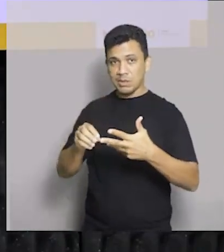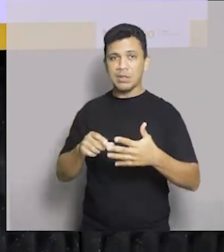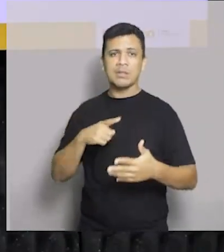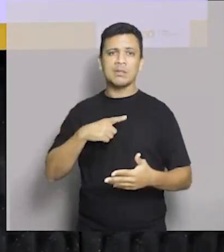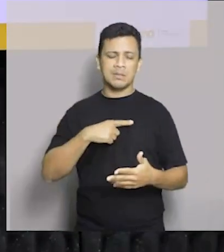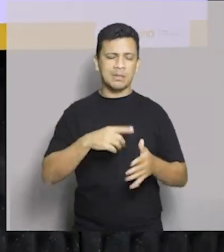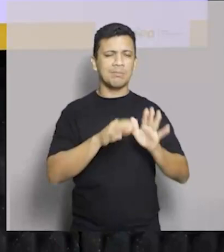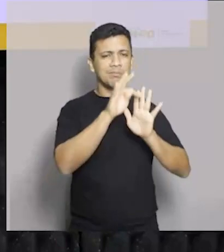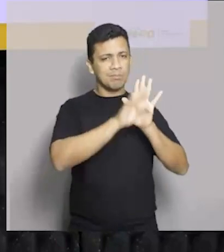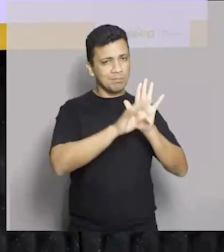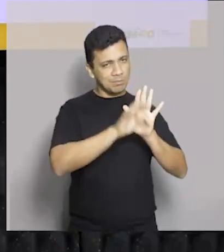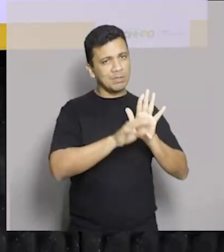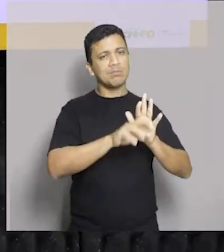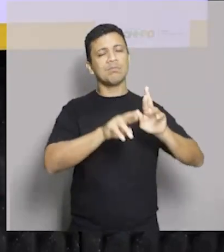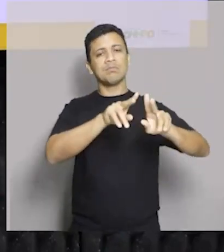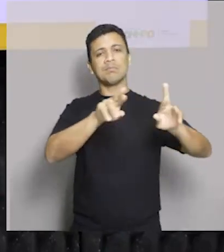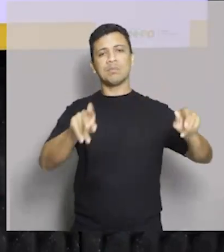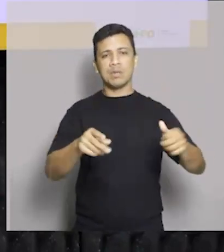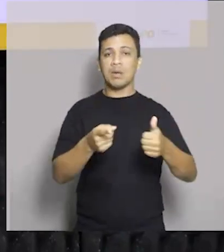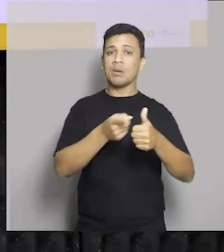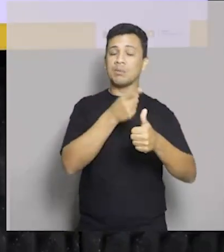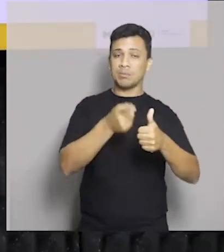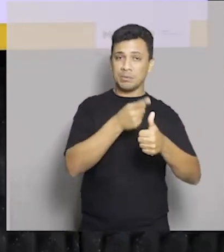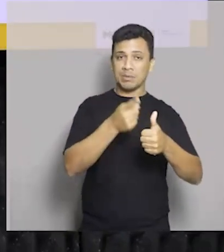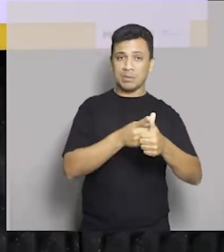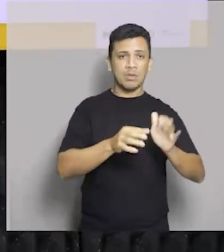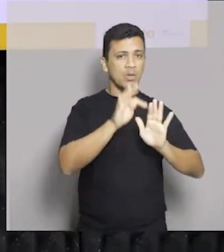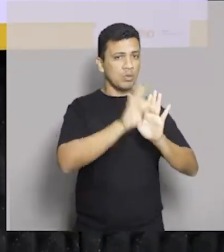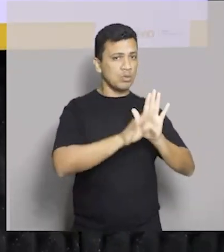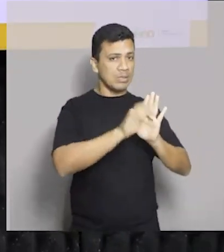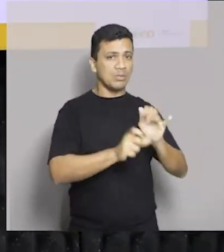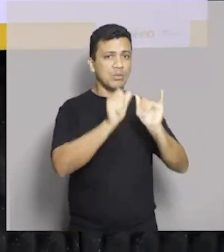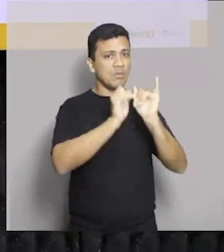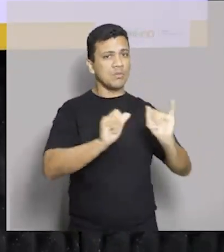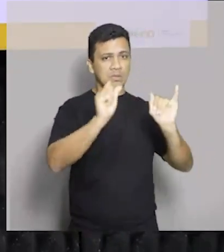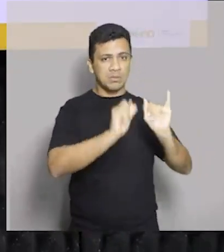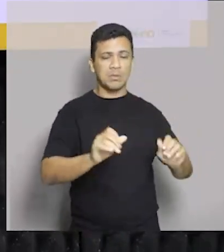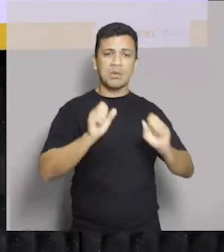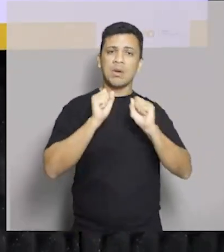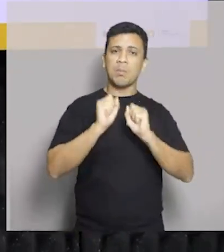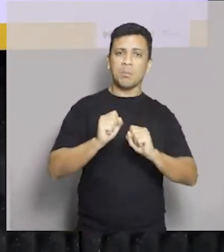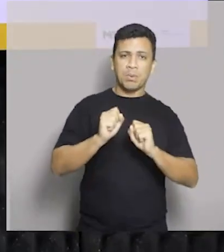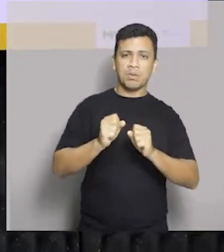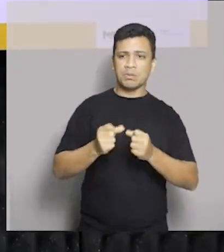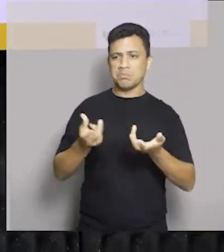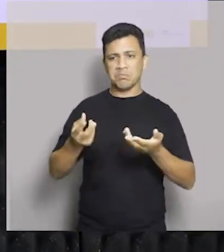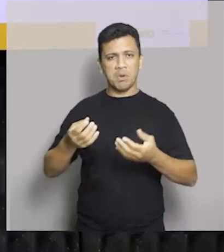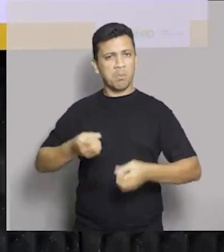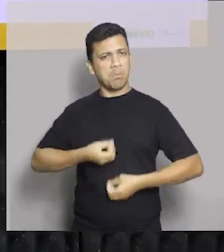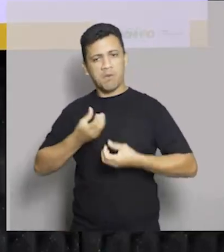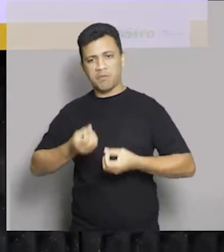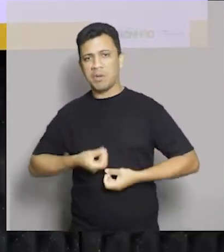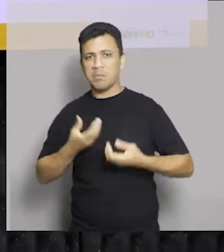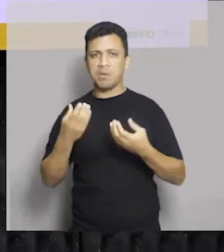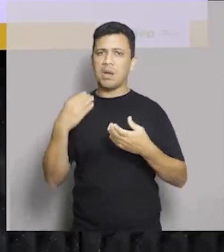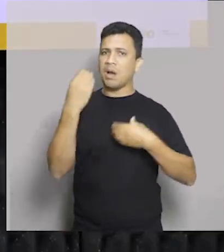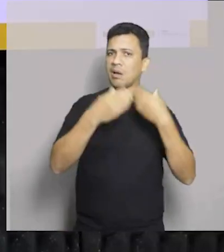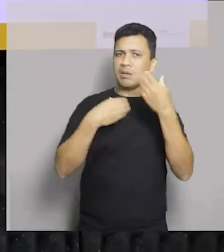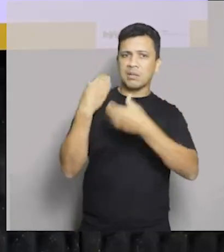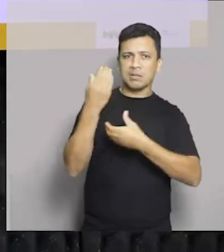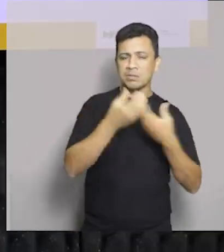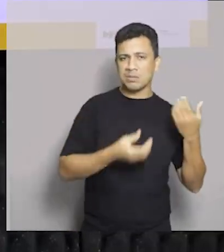diferentes. O predominante é o texto informativo, mas aí você pode ver poema, você pode ver canção,